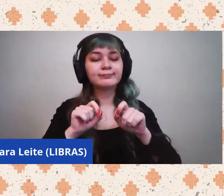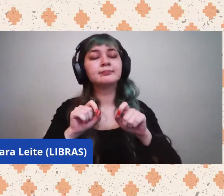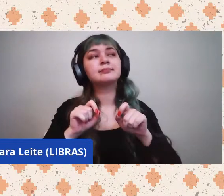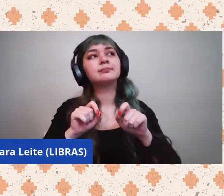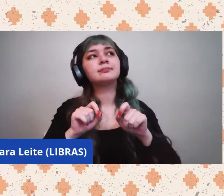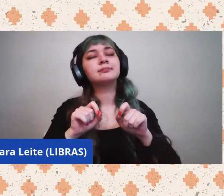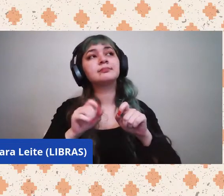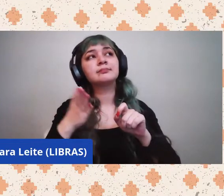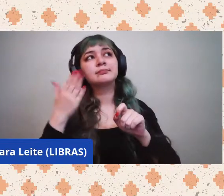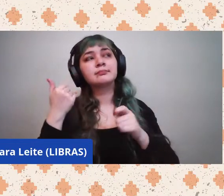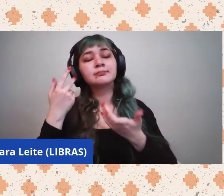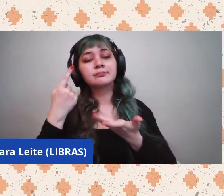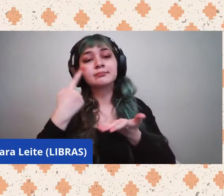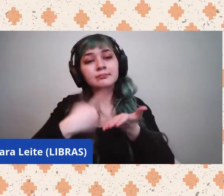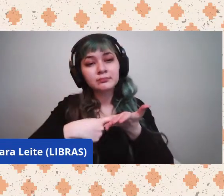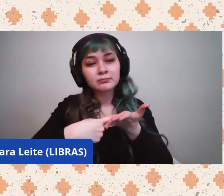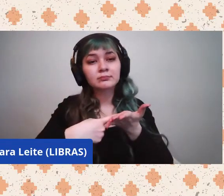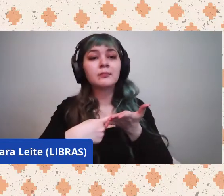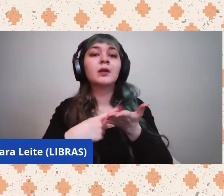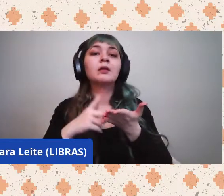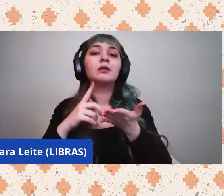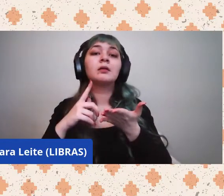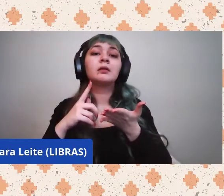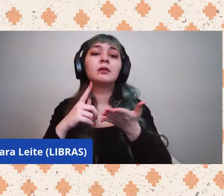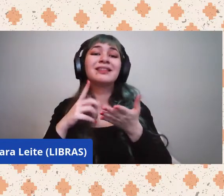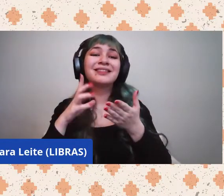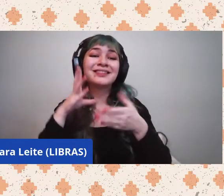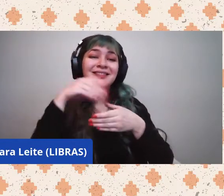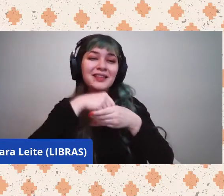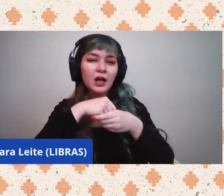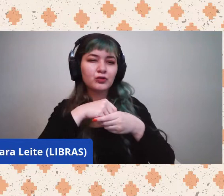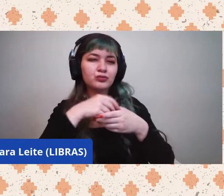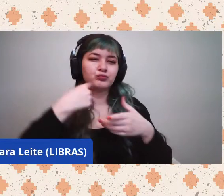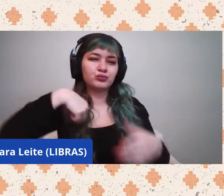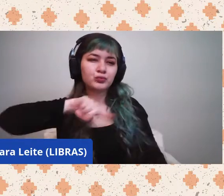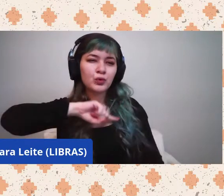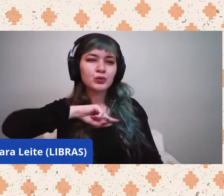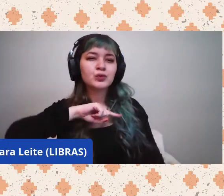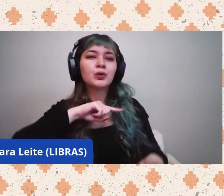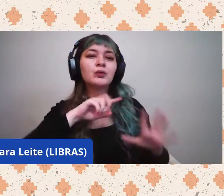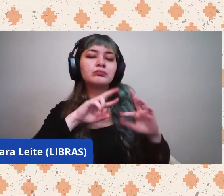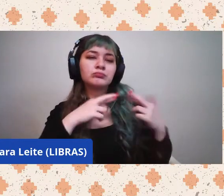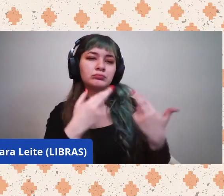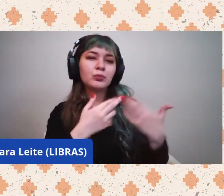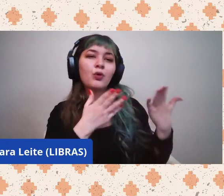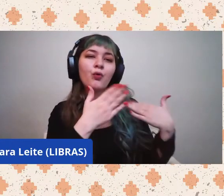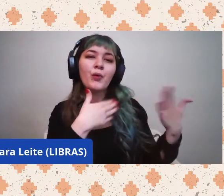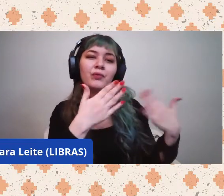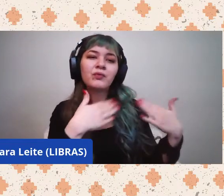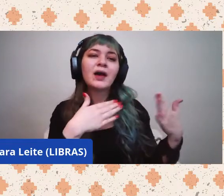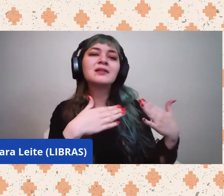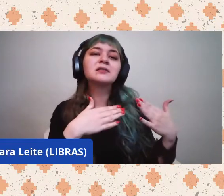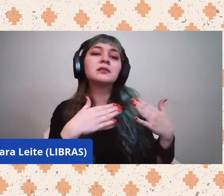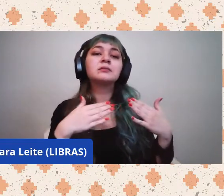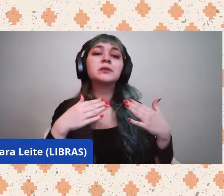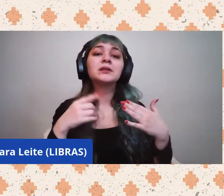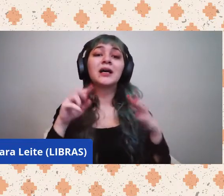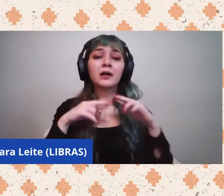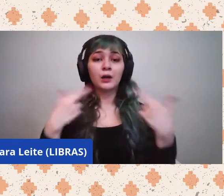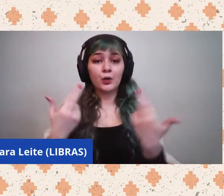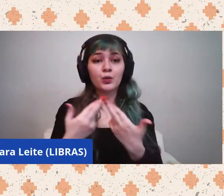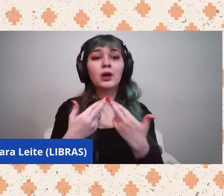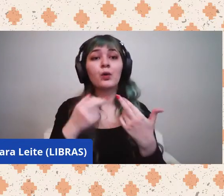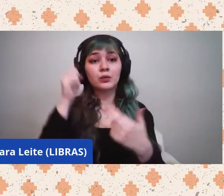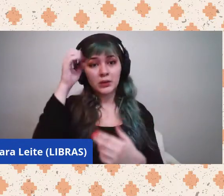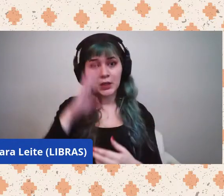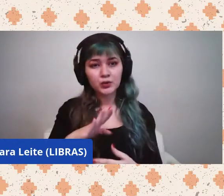ela estaria compondo as nossas sessões conversas da nossa reunião